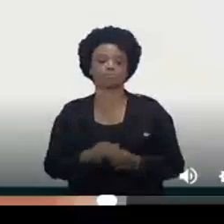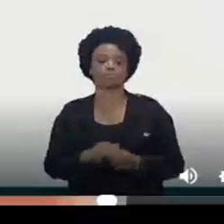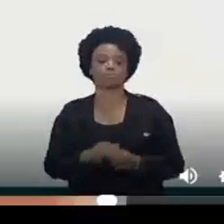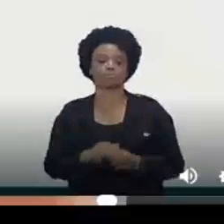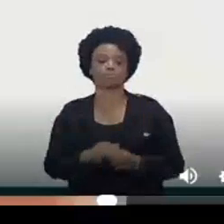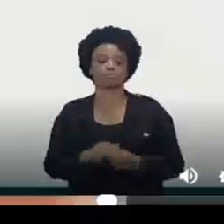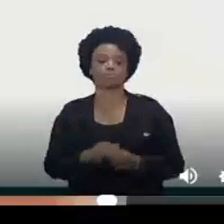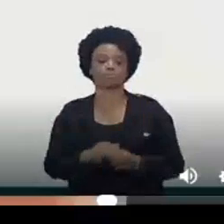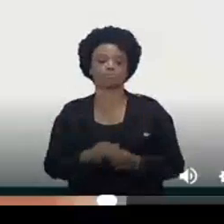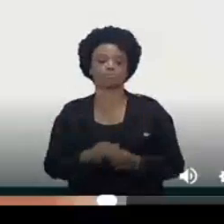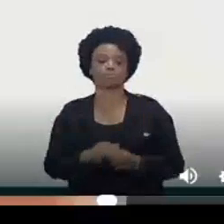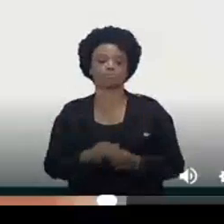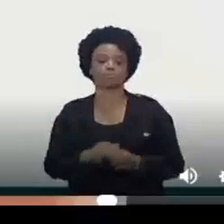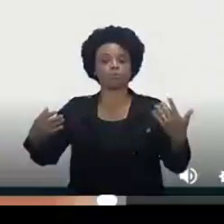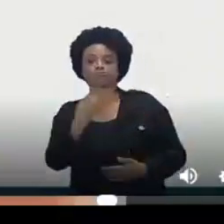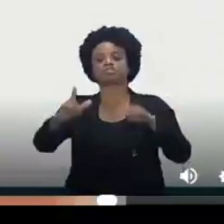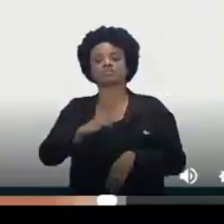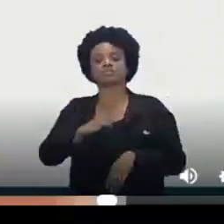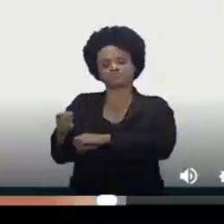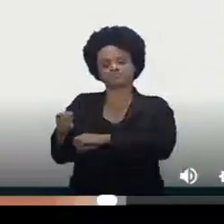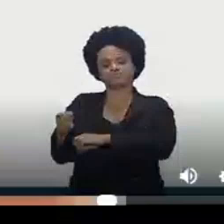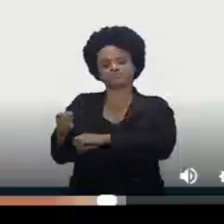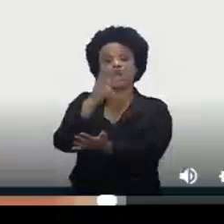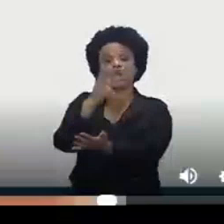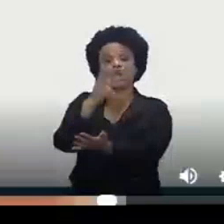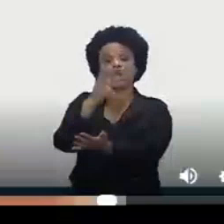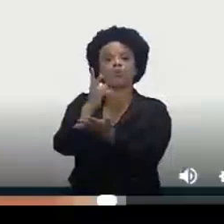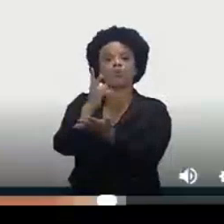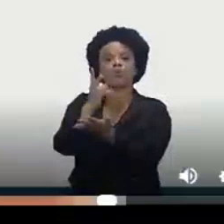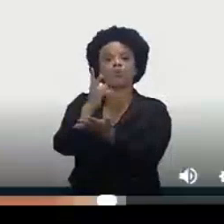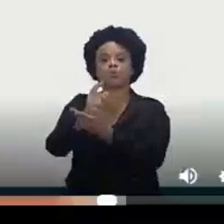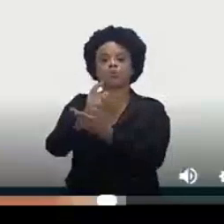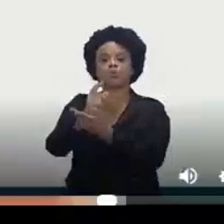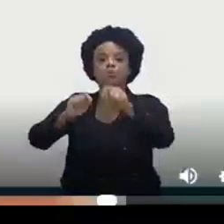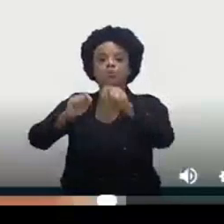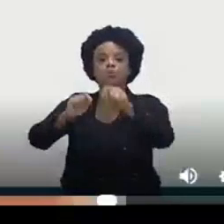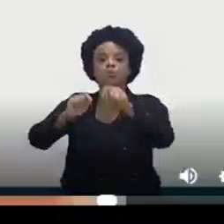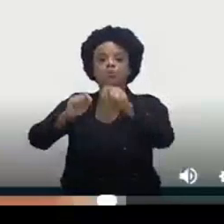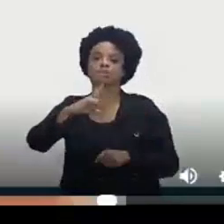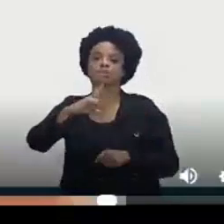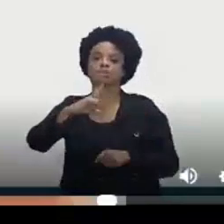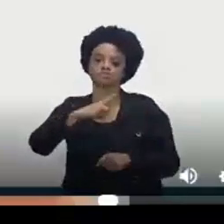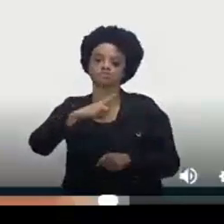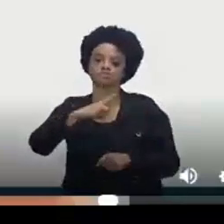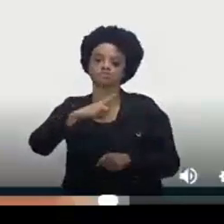Quando nós tivermos aqui uma aceleração constante, nós vamos aqui obter também uma